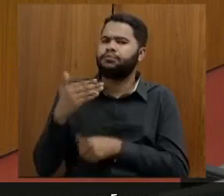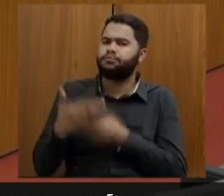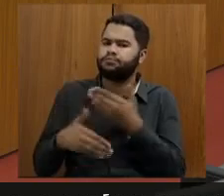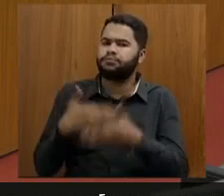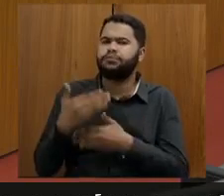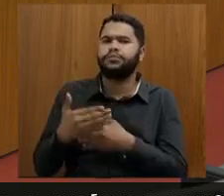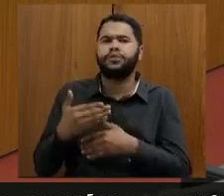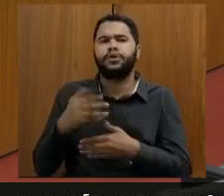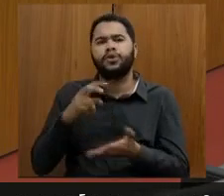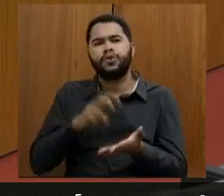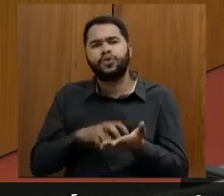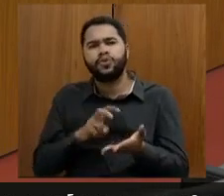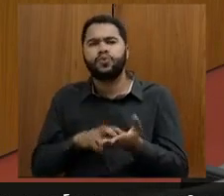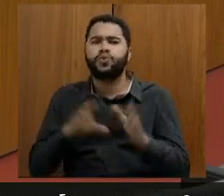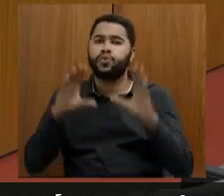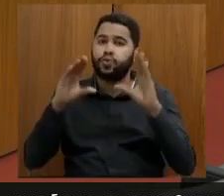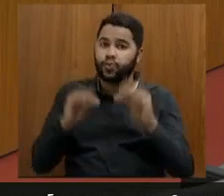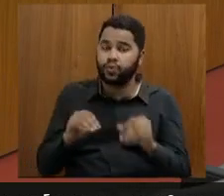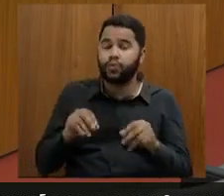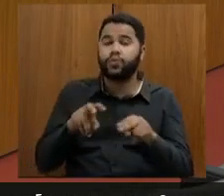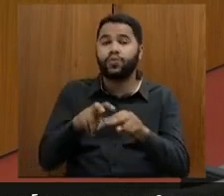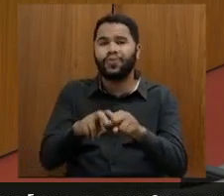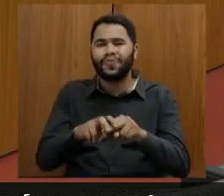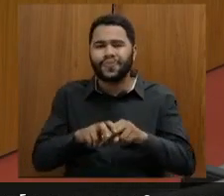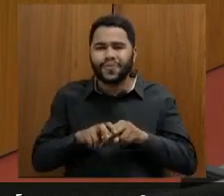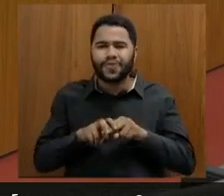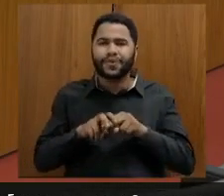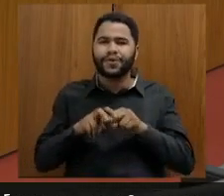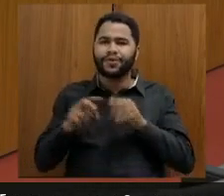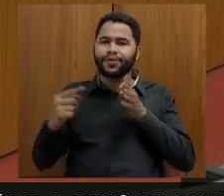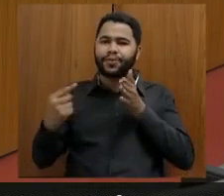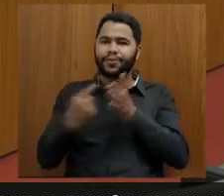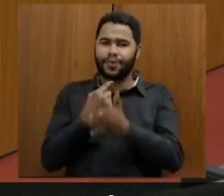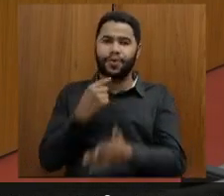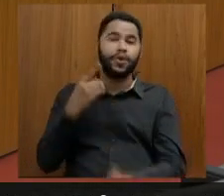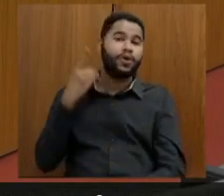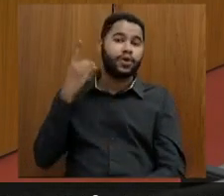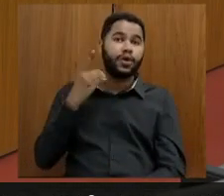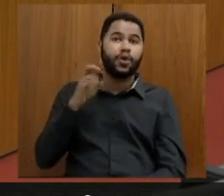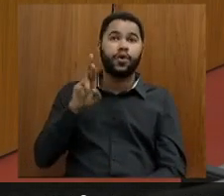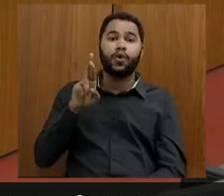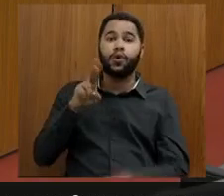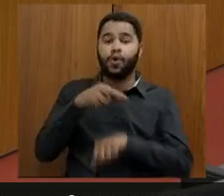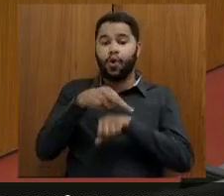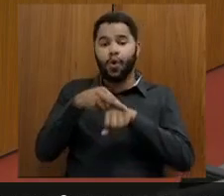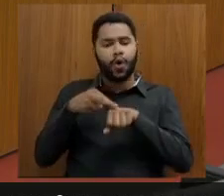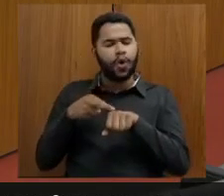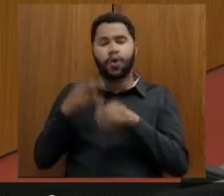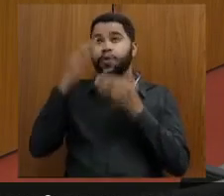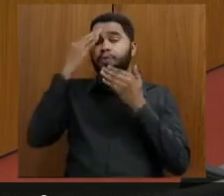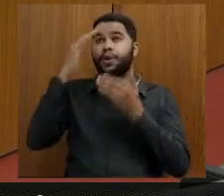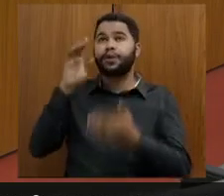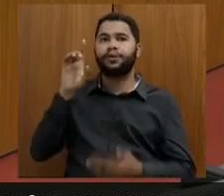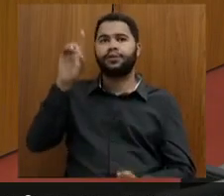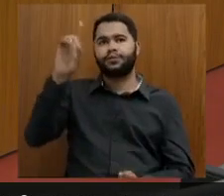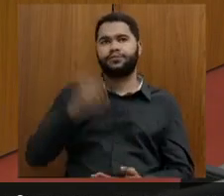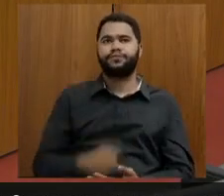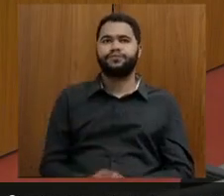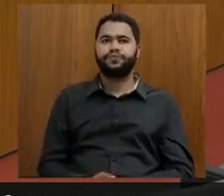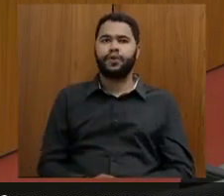treinamento de ur no fazer um treinamento noturno é por isso que a pergunta do deputado Rodrigo e eu pude responder aqui com gratidão a Deus